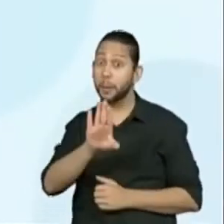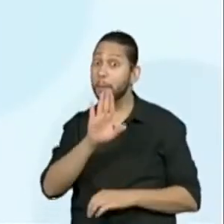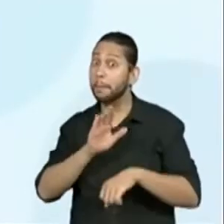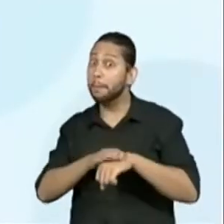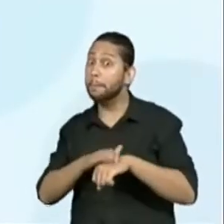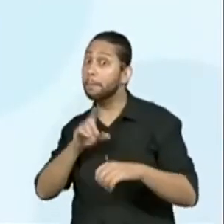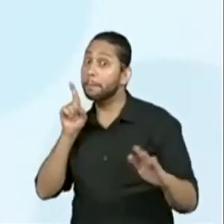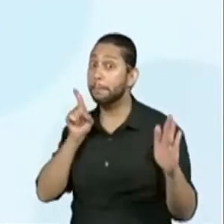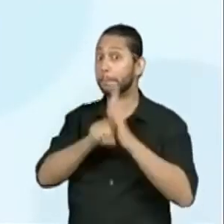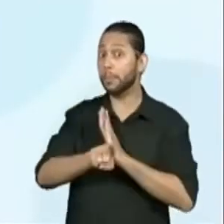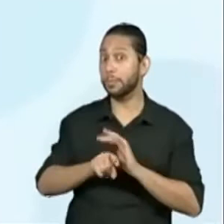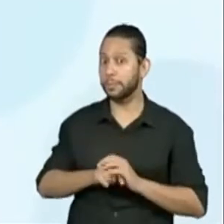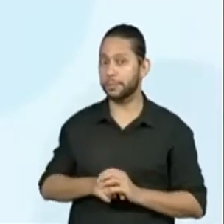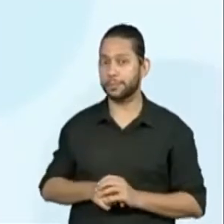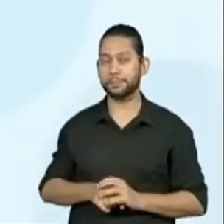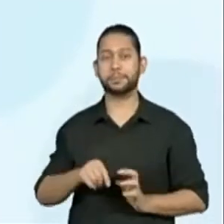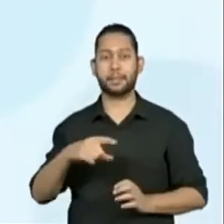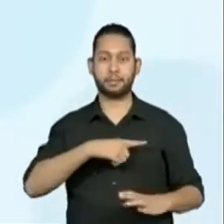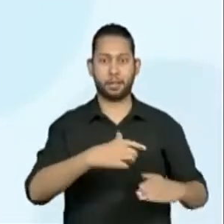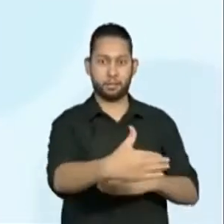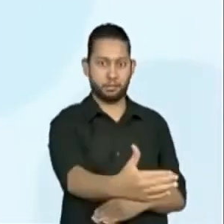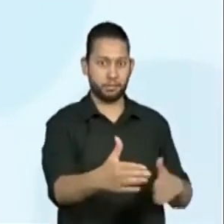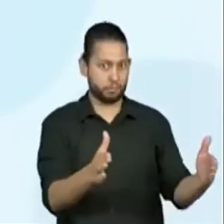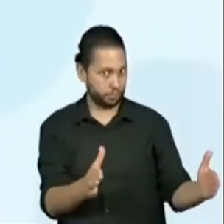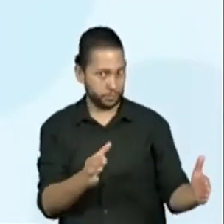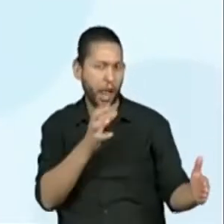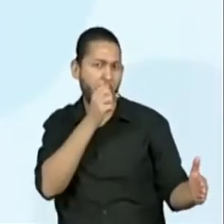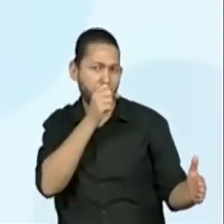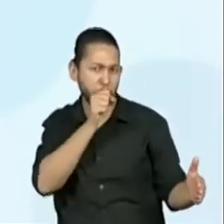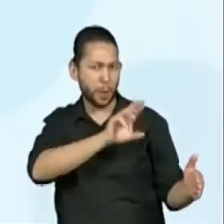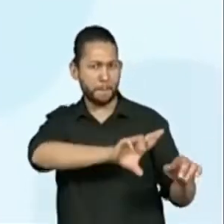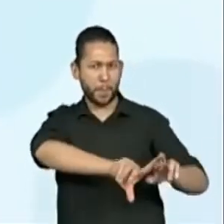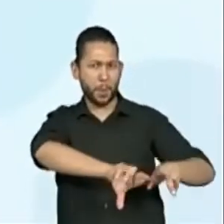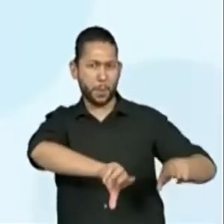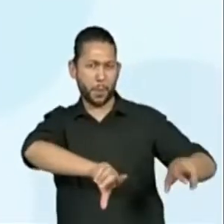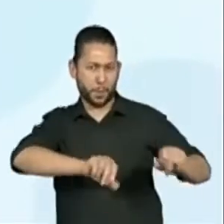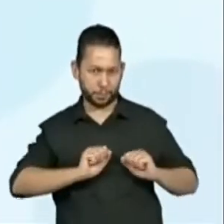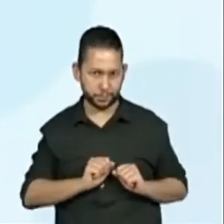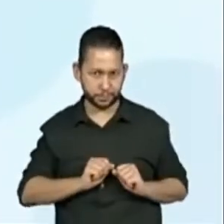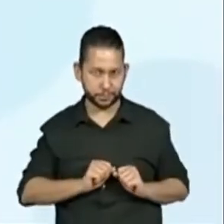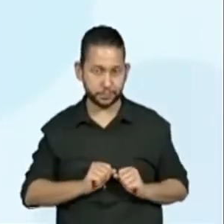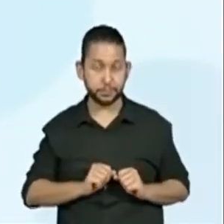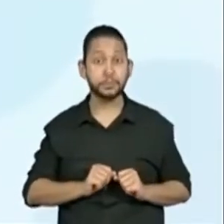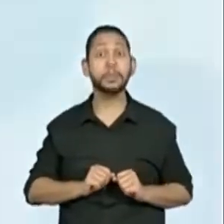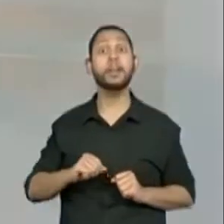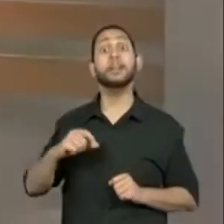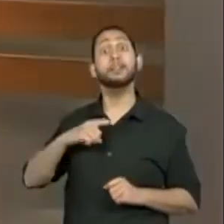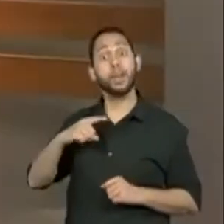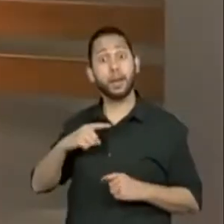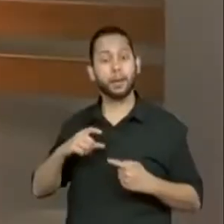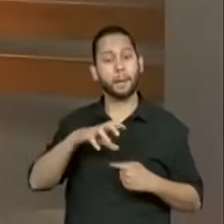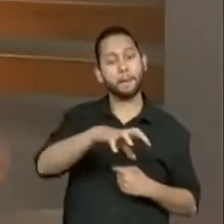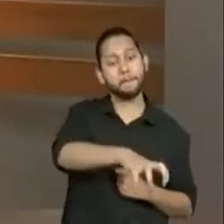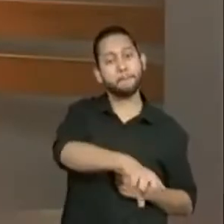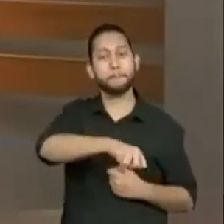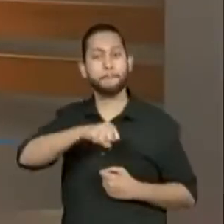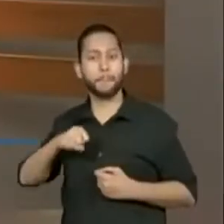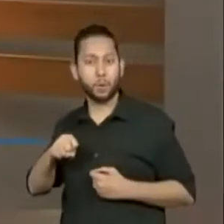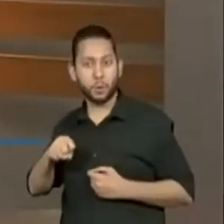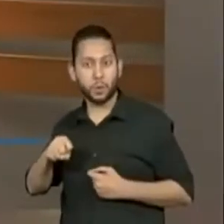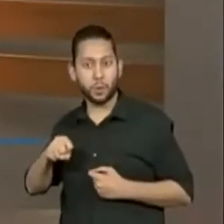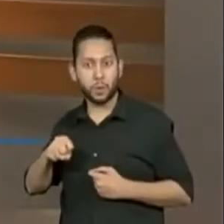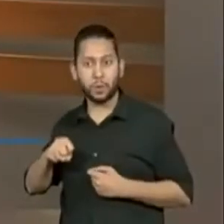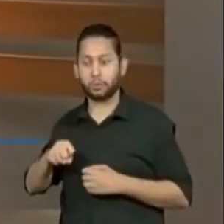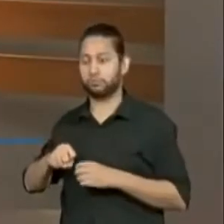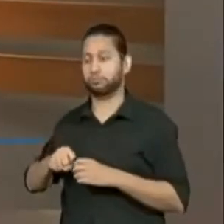informação a resolução desse problema professora Aline eu já sei a resposta eu nem preciso armar essa conta